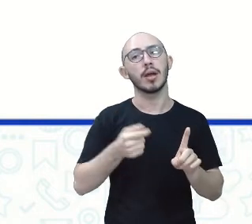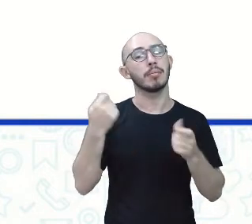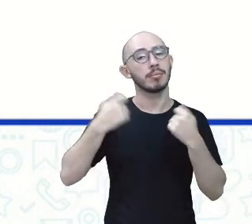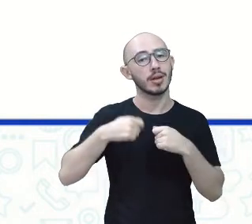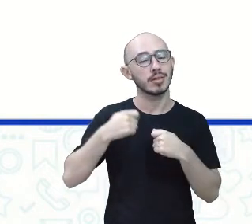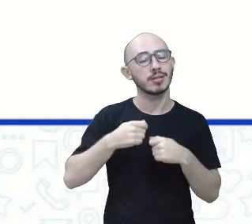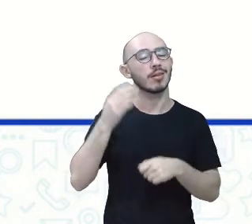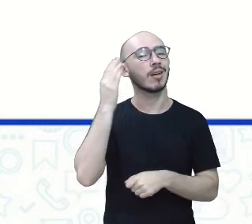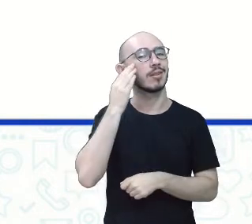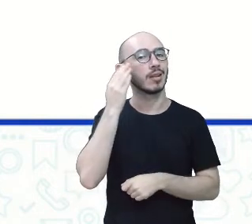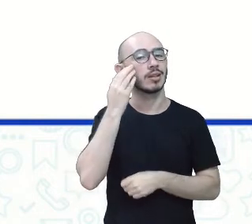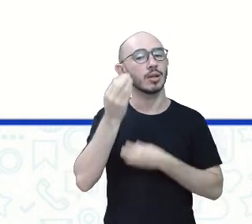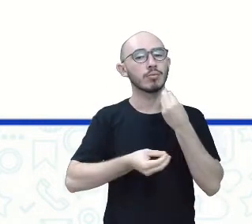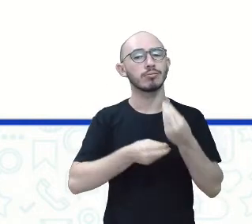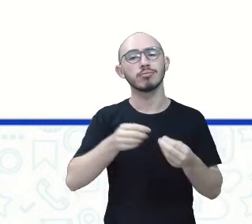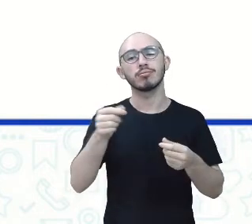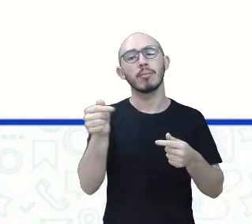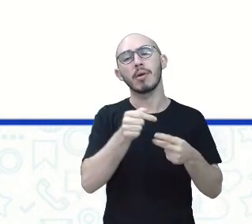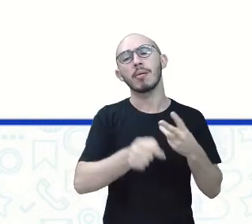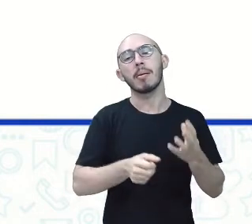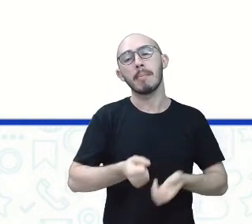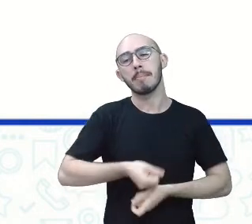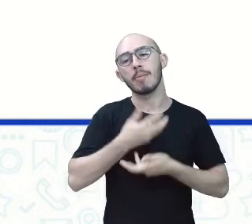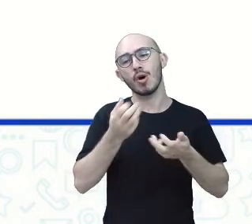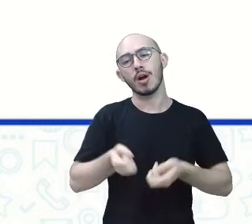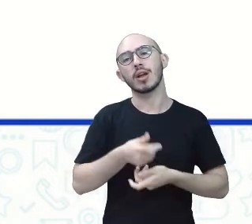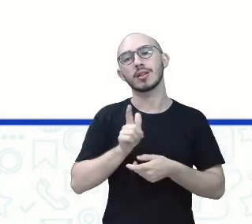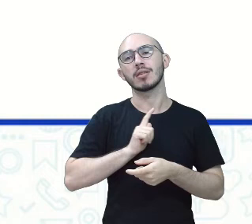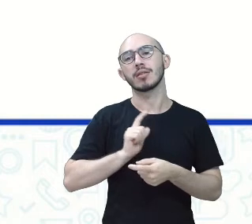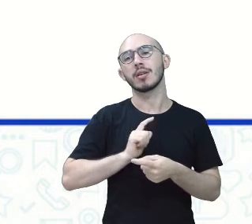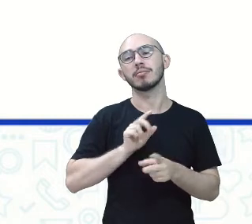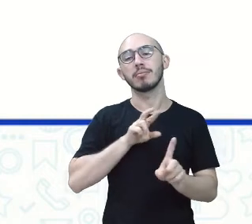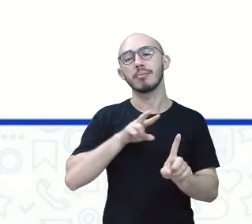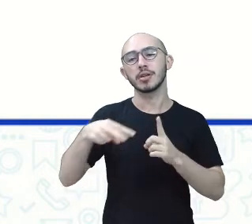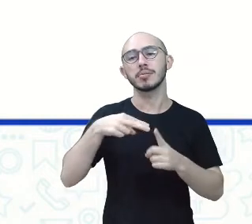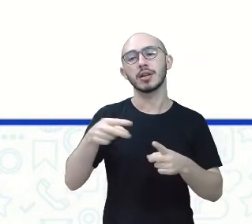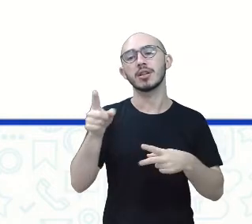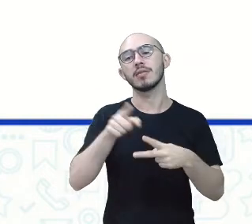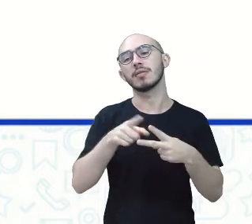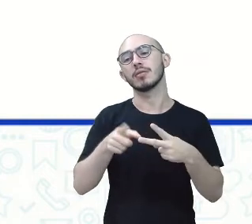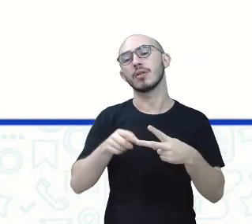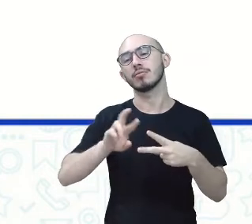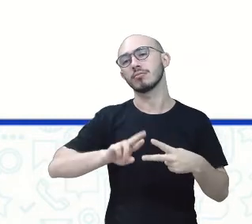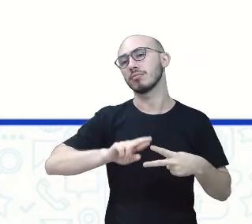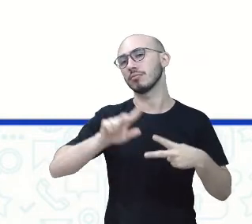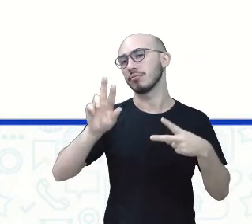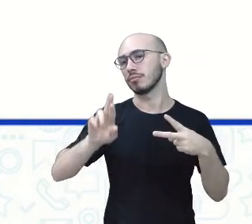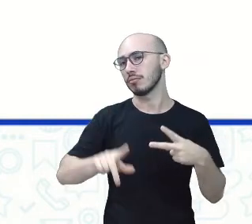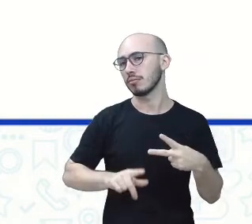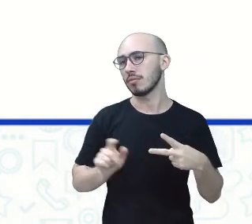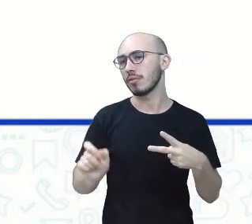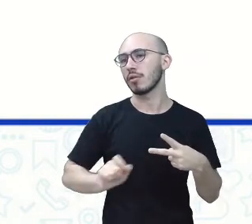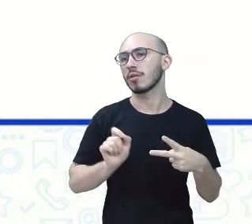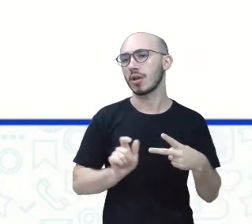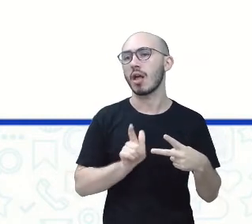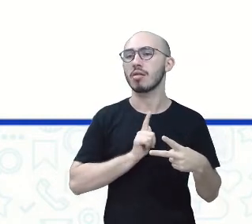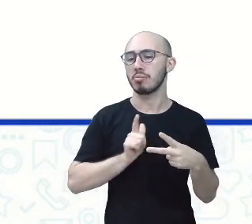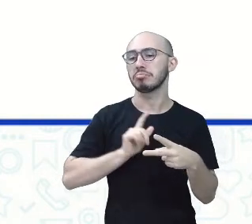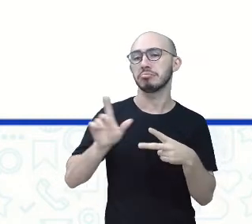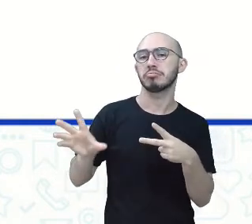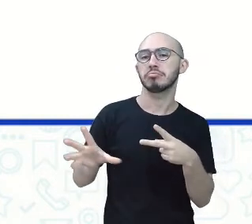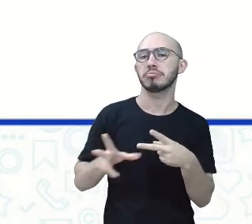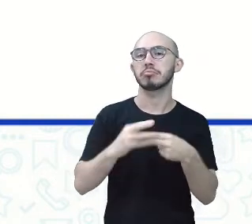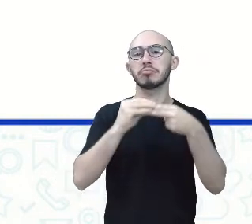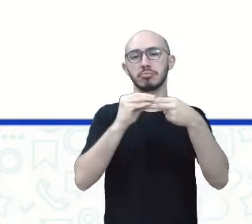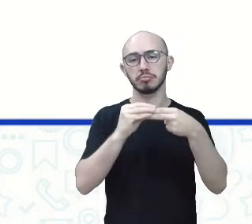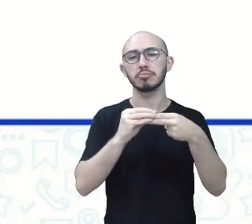obra poética sobre dois aspectos distintos, embora